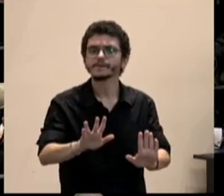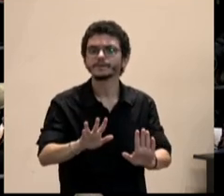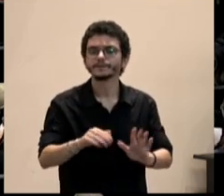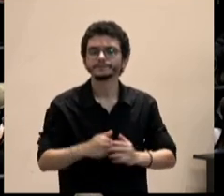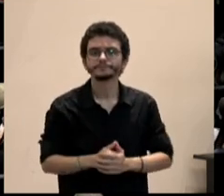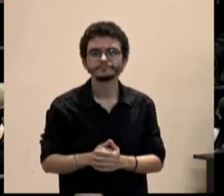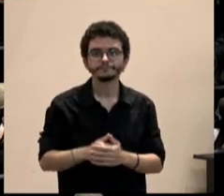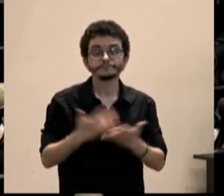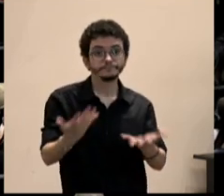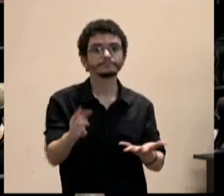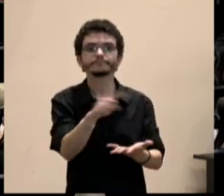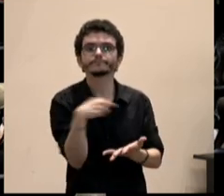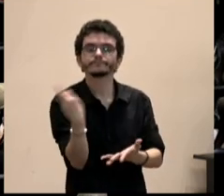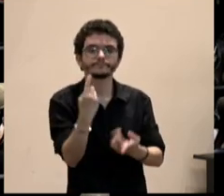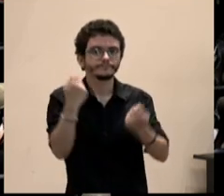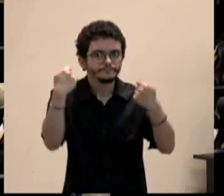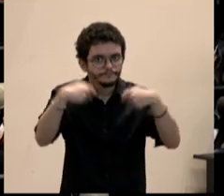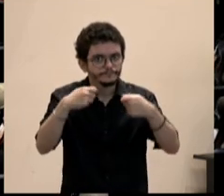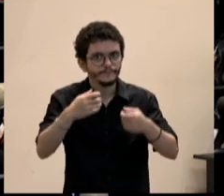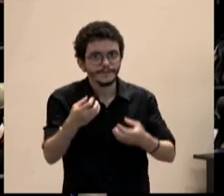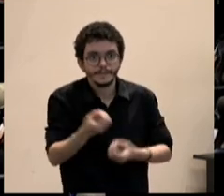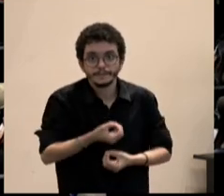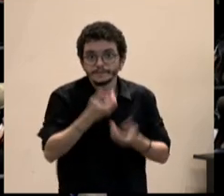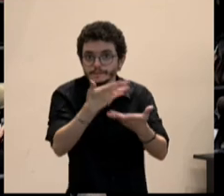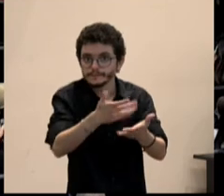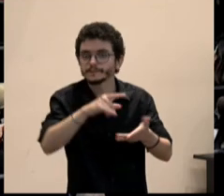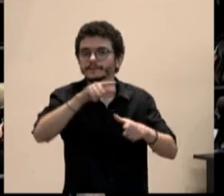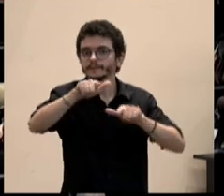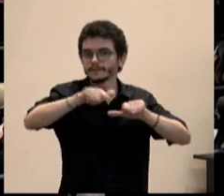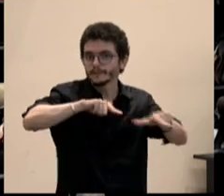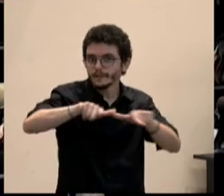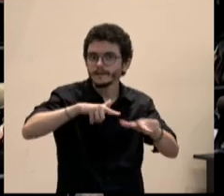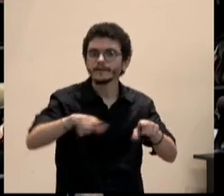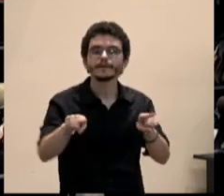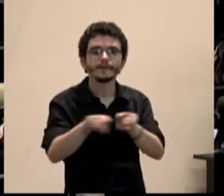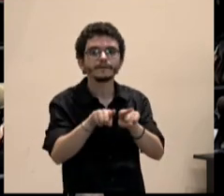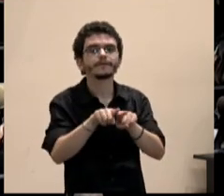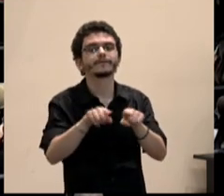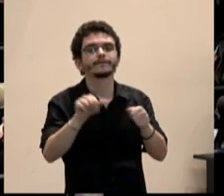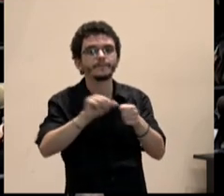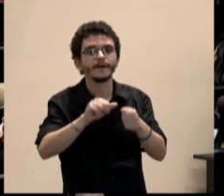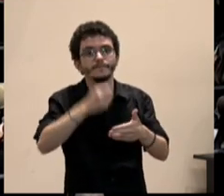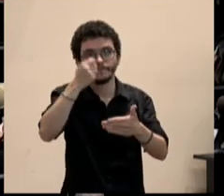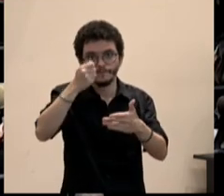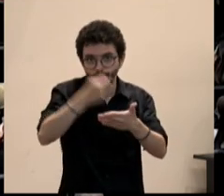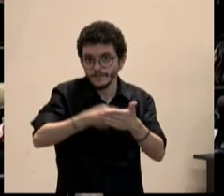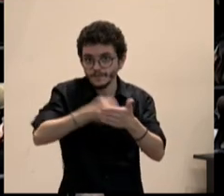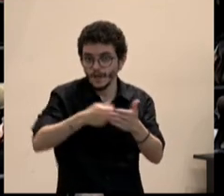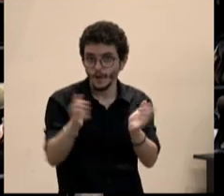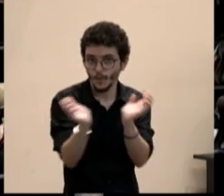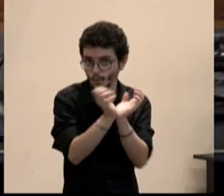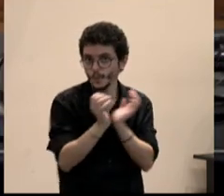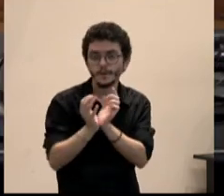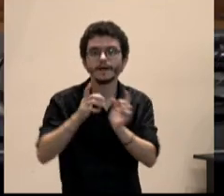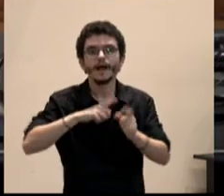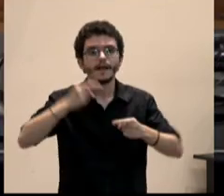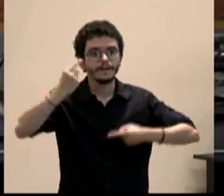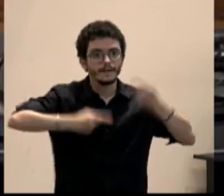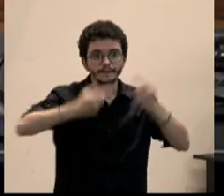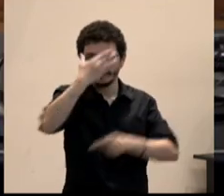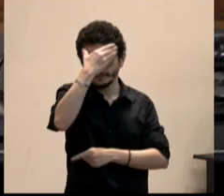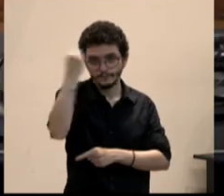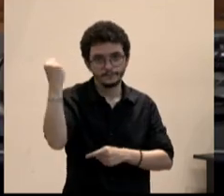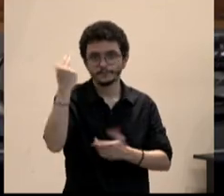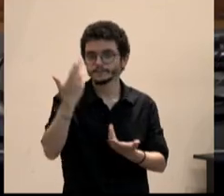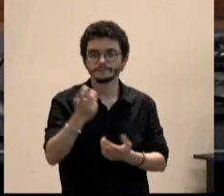gente precisa entregar trabalho e fazer essa luta em conjunto. E tem um debate que eu esqueci, eu não